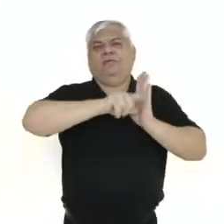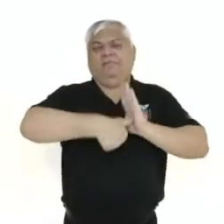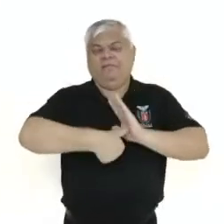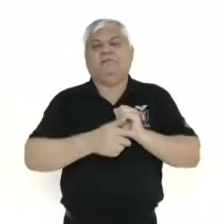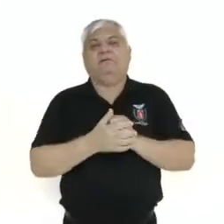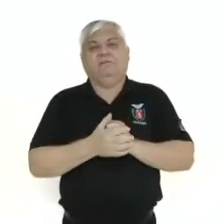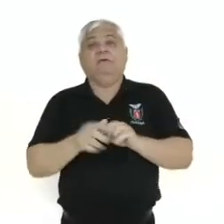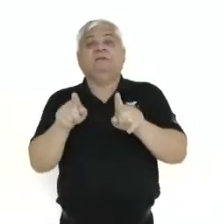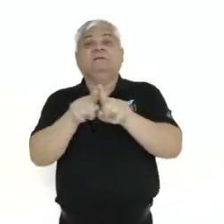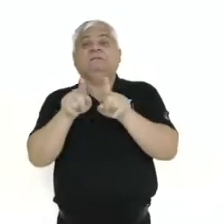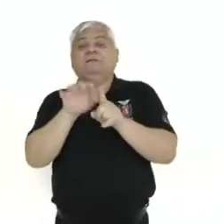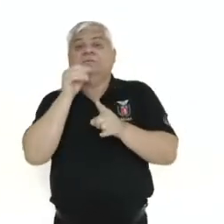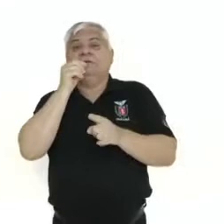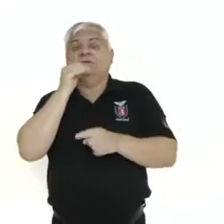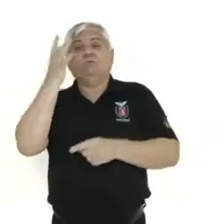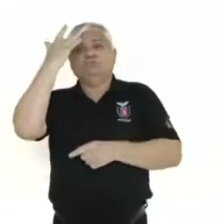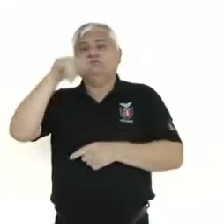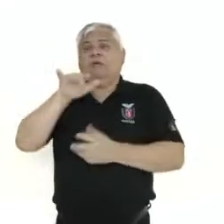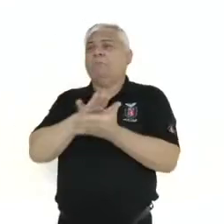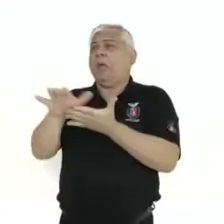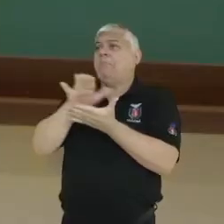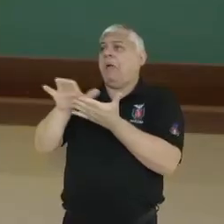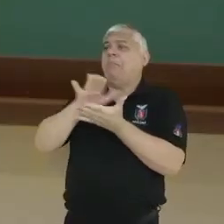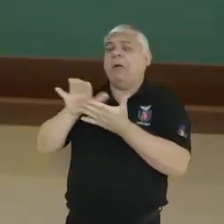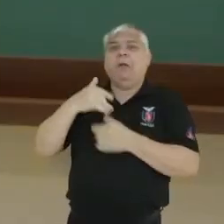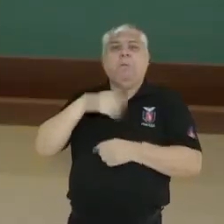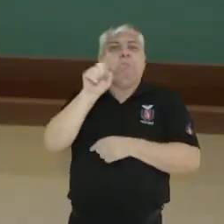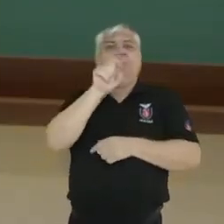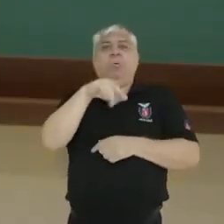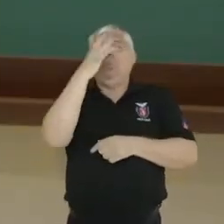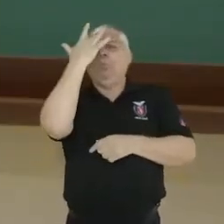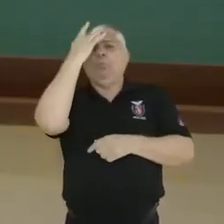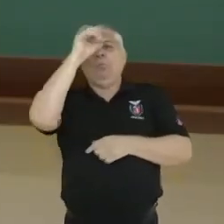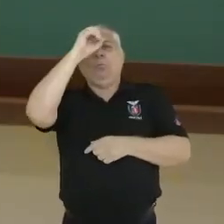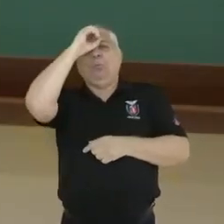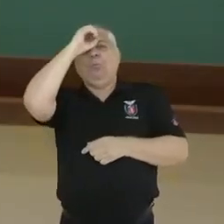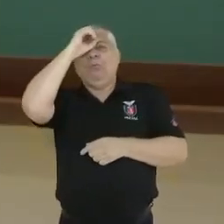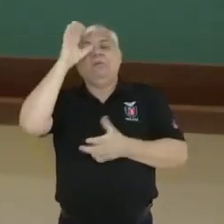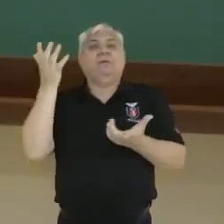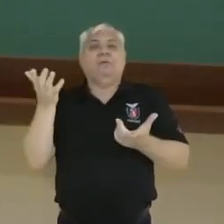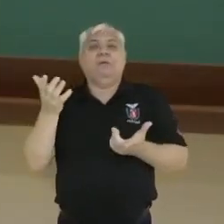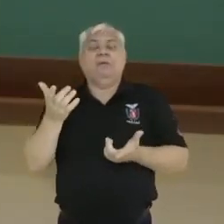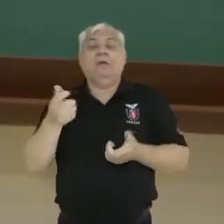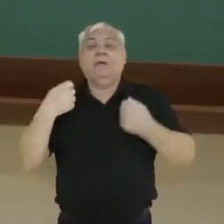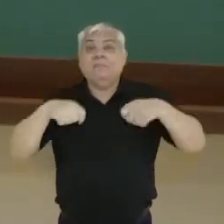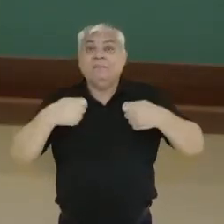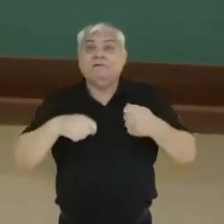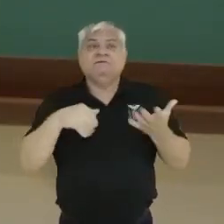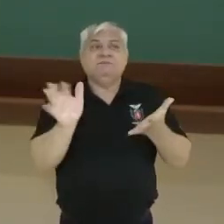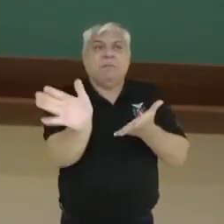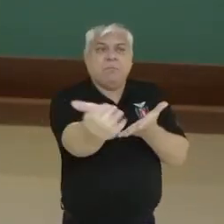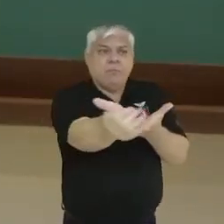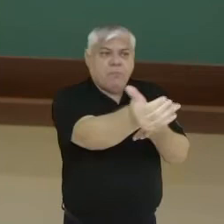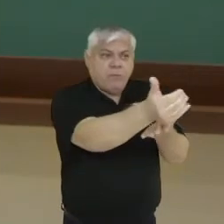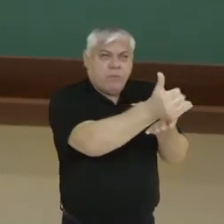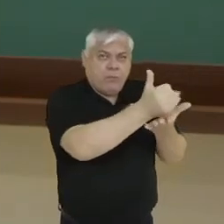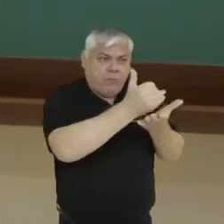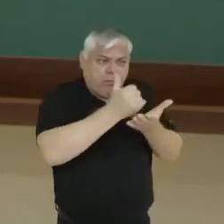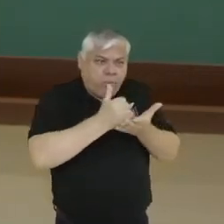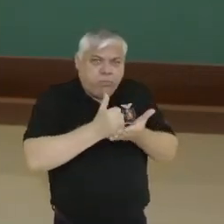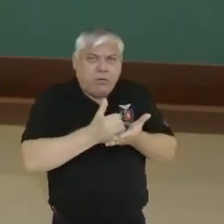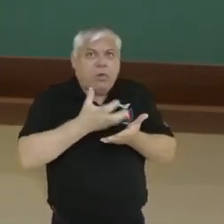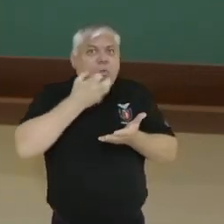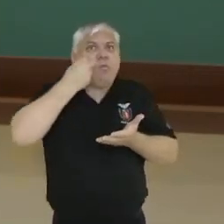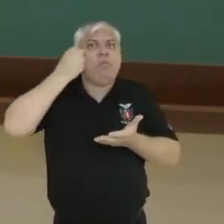os seus gastos e assim não saber quanto precisa ganhar para pagar suas contas e